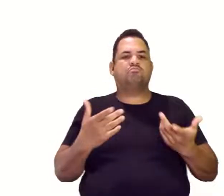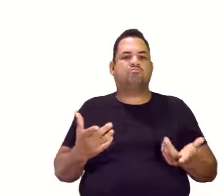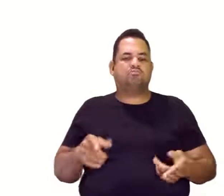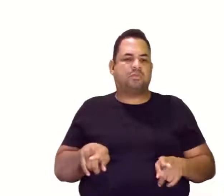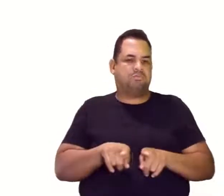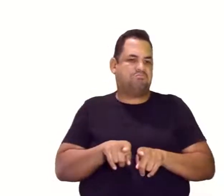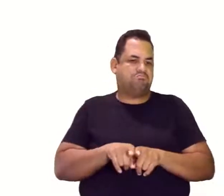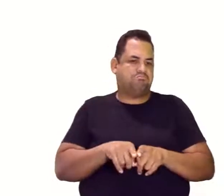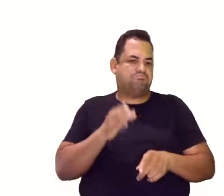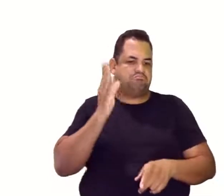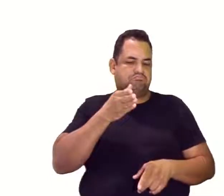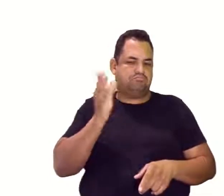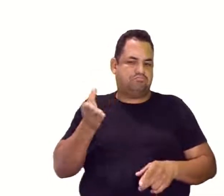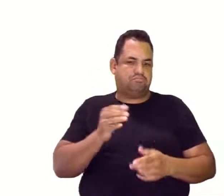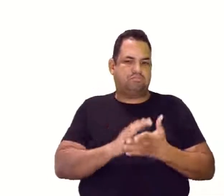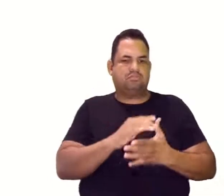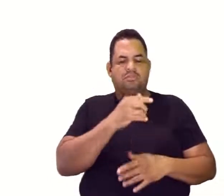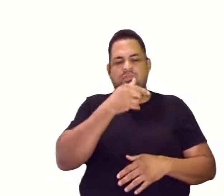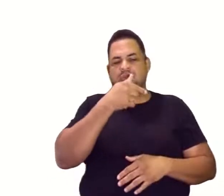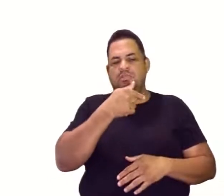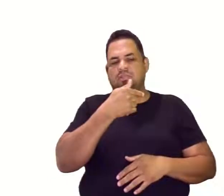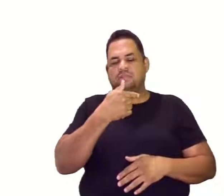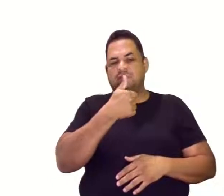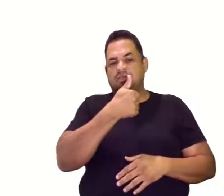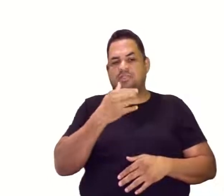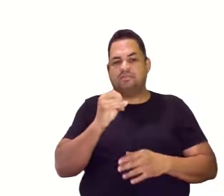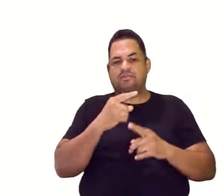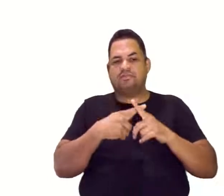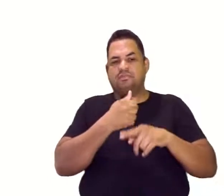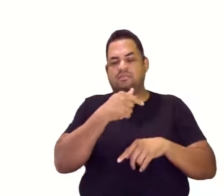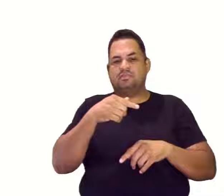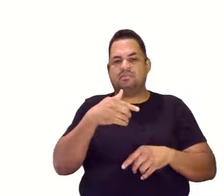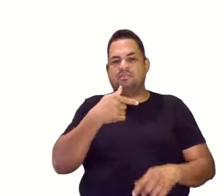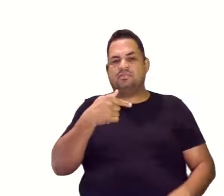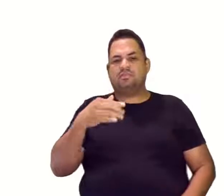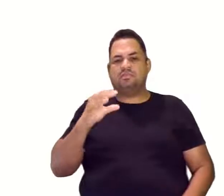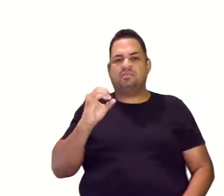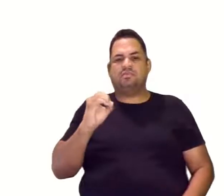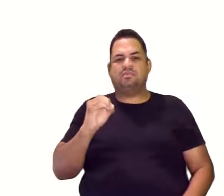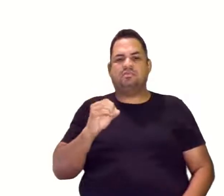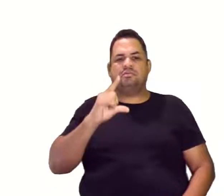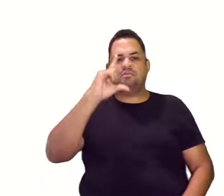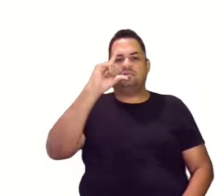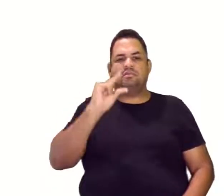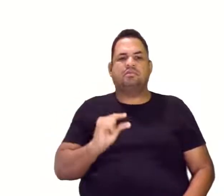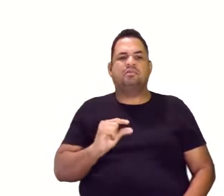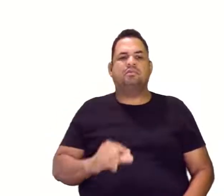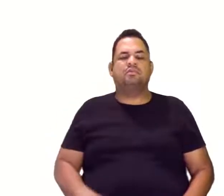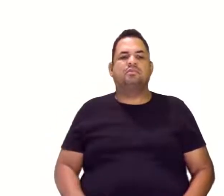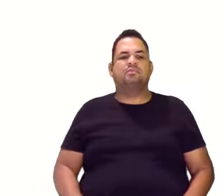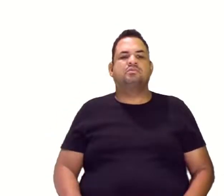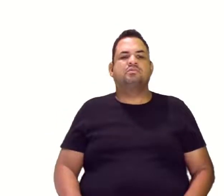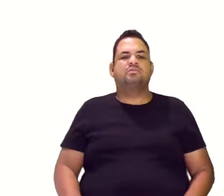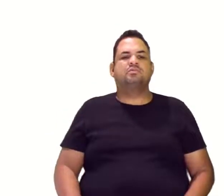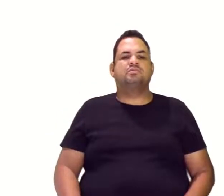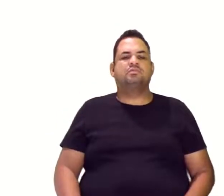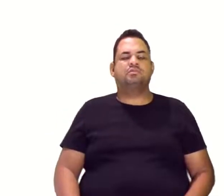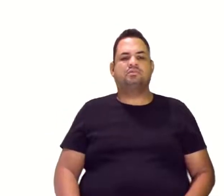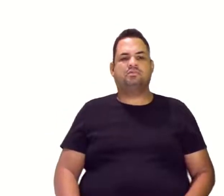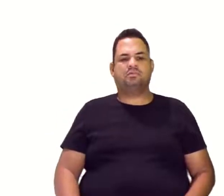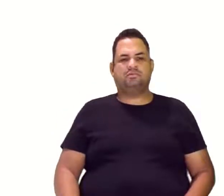Corta aqui. 10 vezes 7? 70. Então, essa vai ser a redução, né? A redução... O